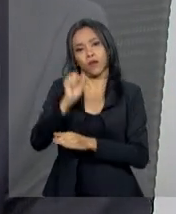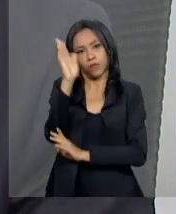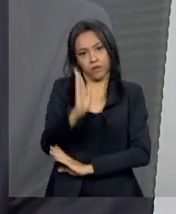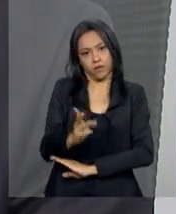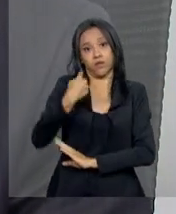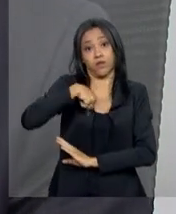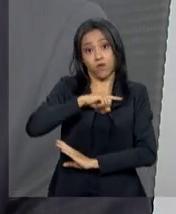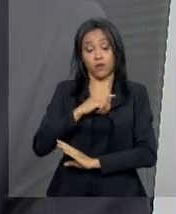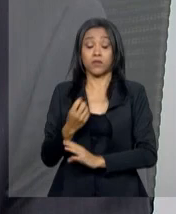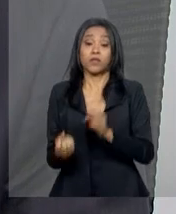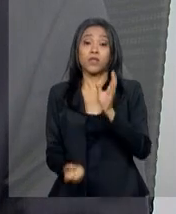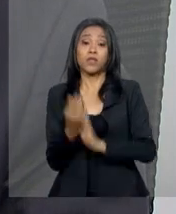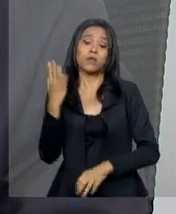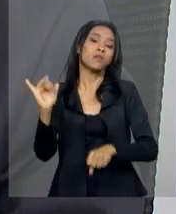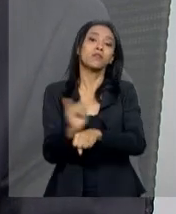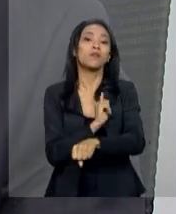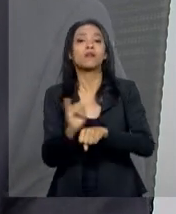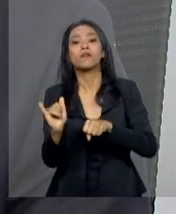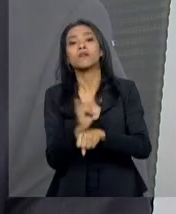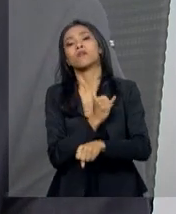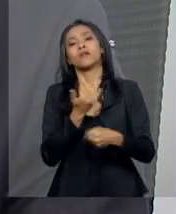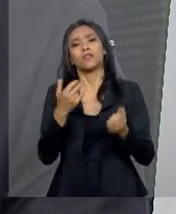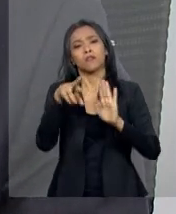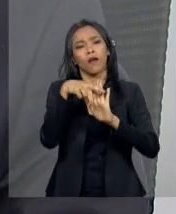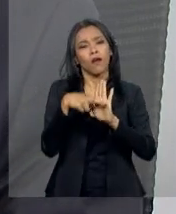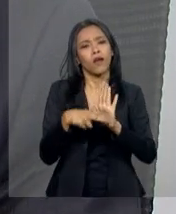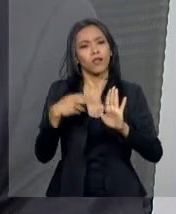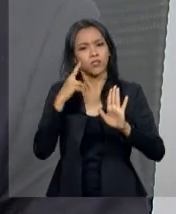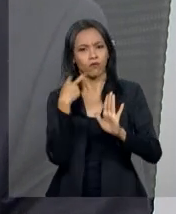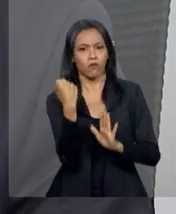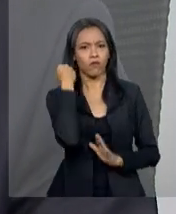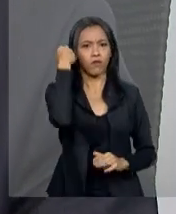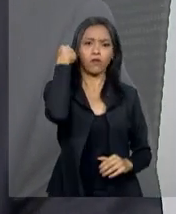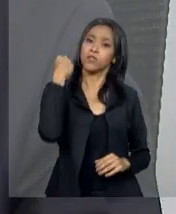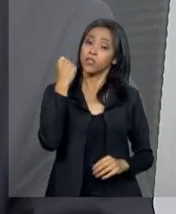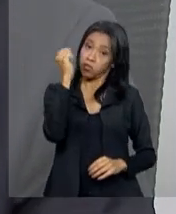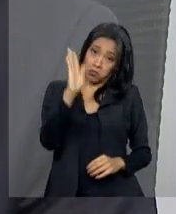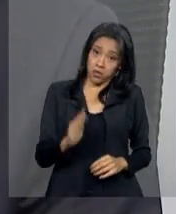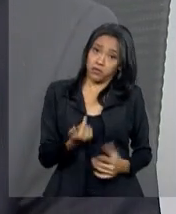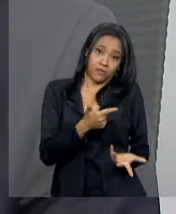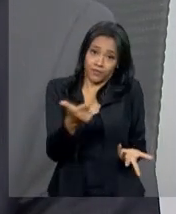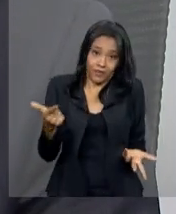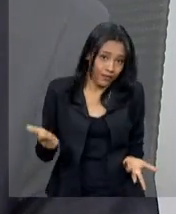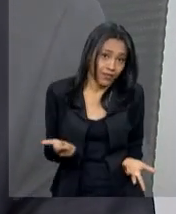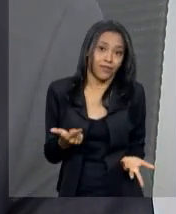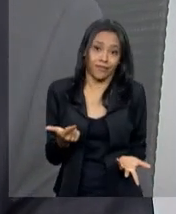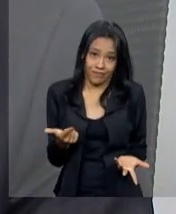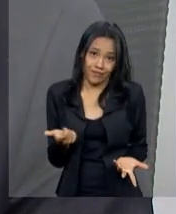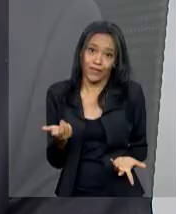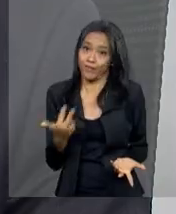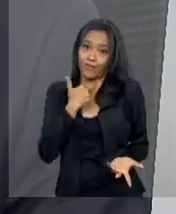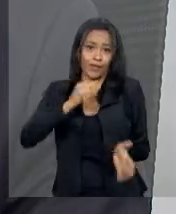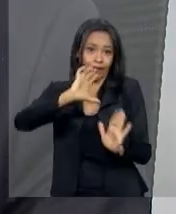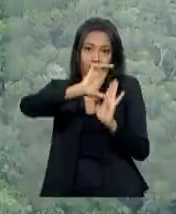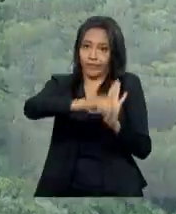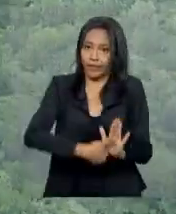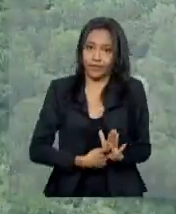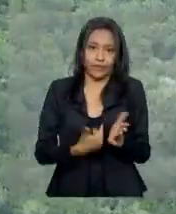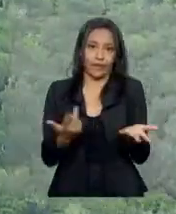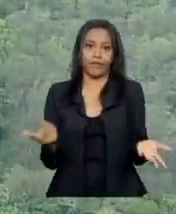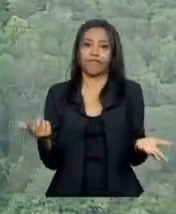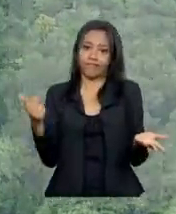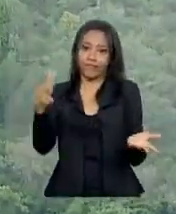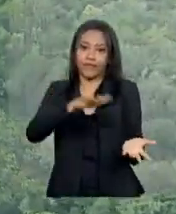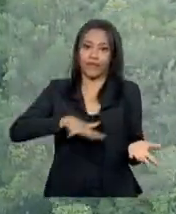muito fortes que fazem com que o brasil não tenha e não possa ter retrocesso na área ambiental